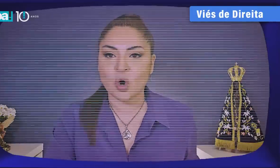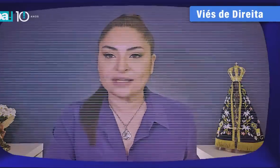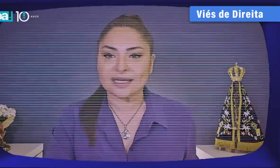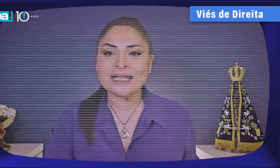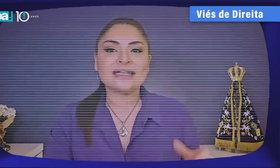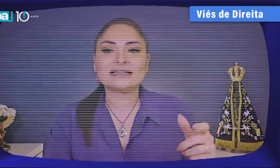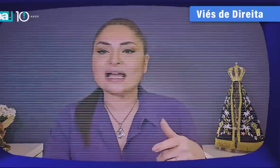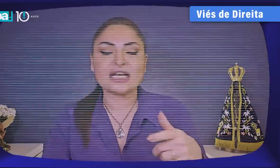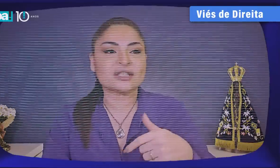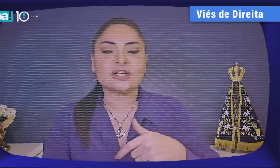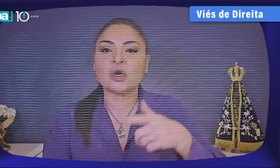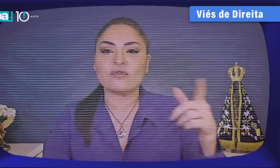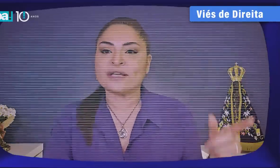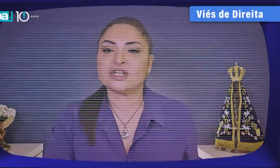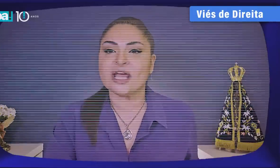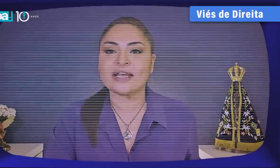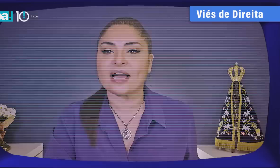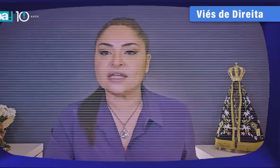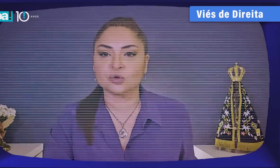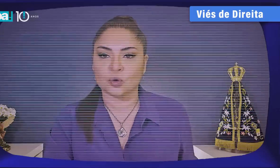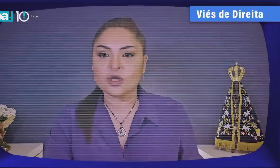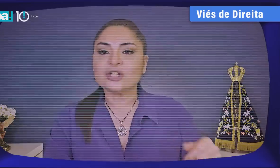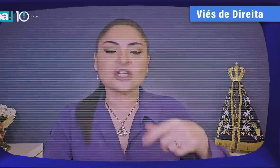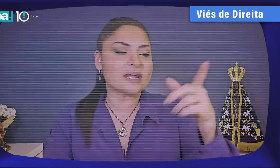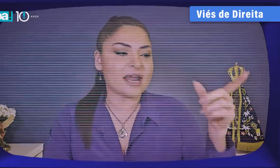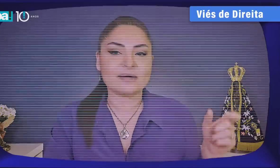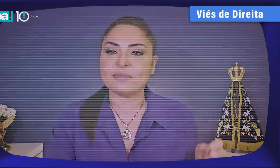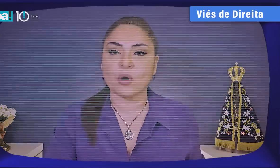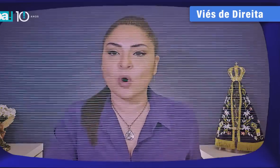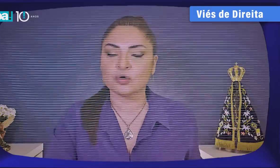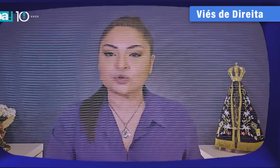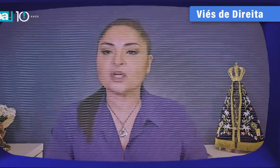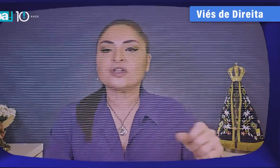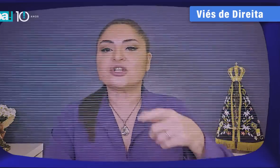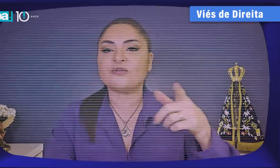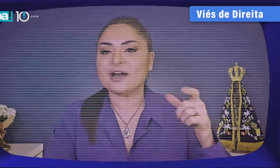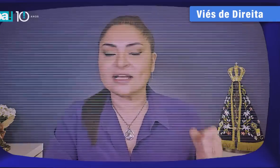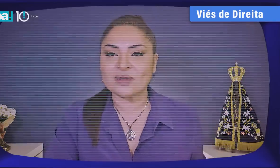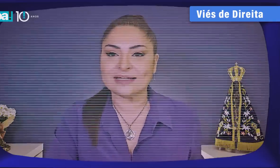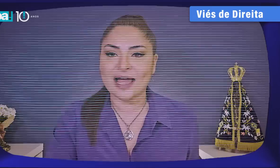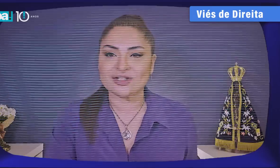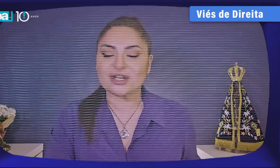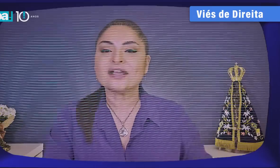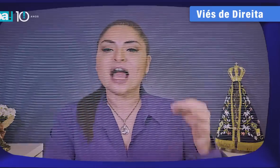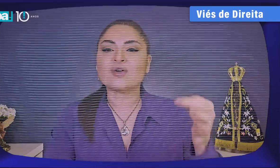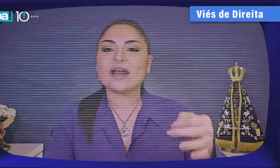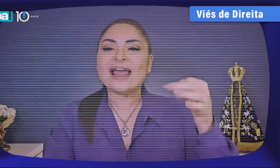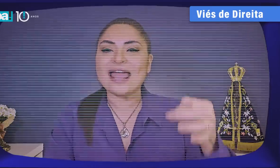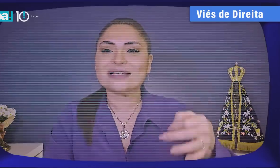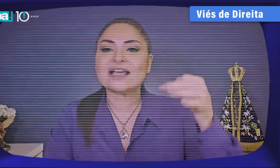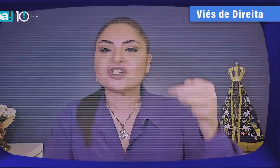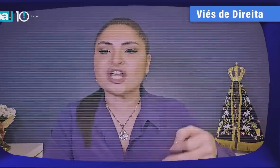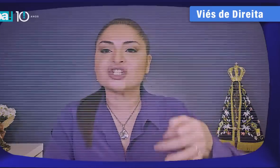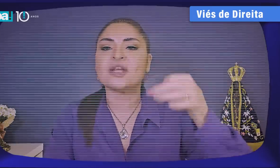de idiota que está acreditando em conversa de Érica Hilton, de Guilherme Boulos, de Fernando Haddad.